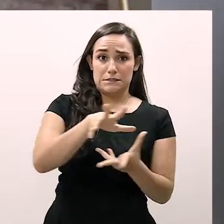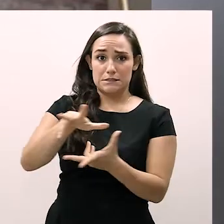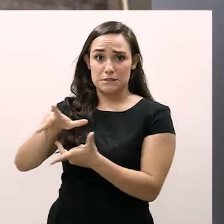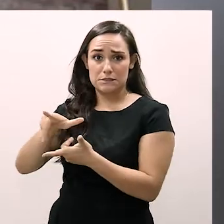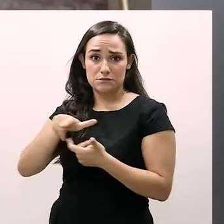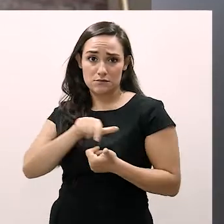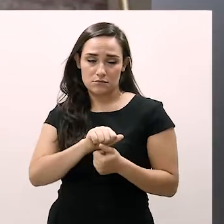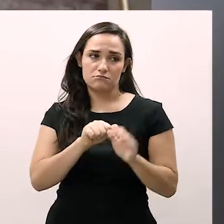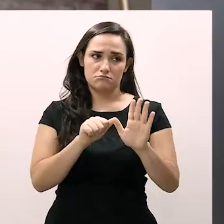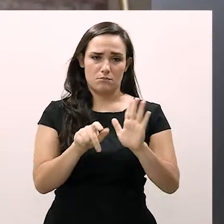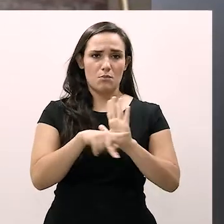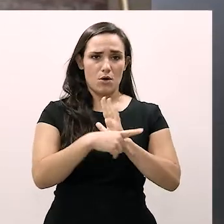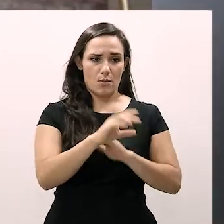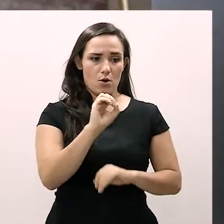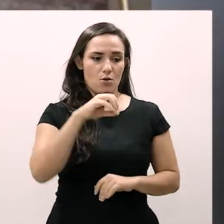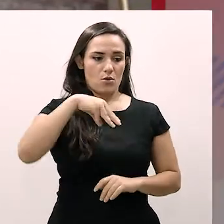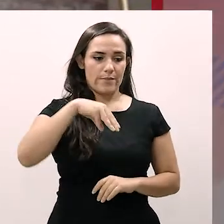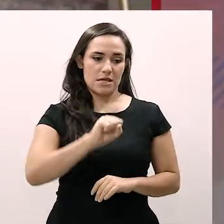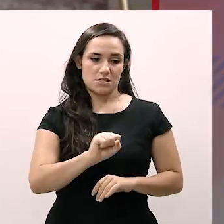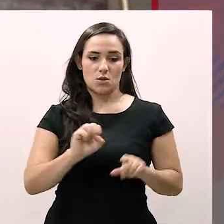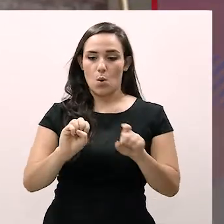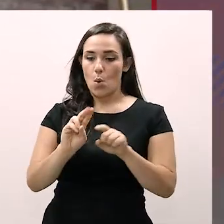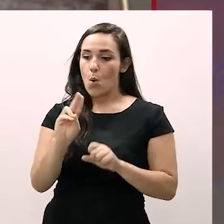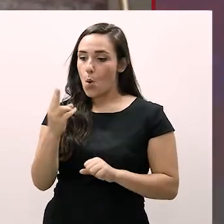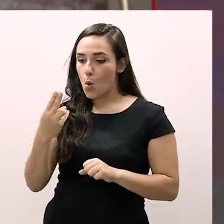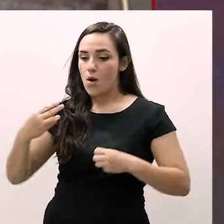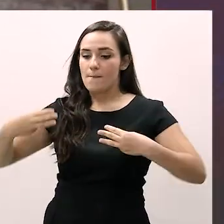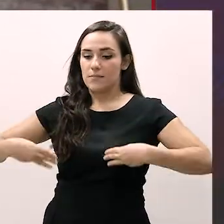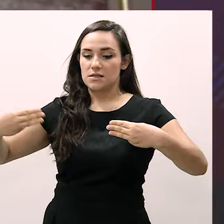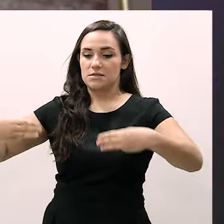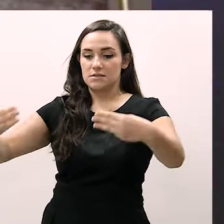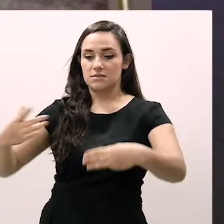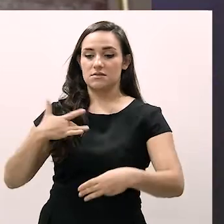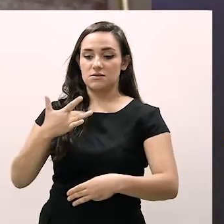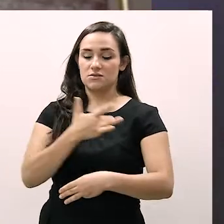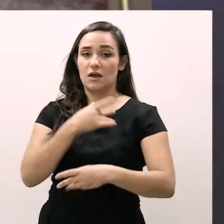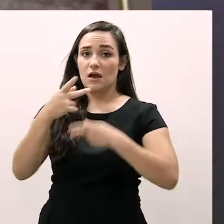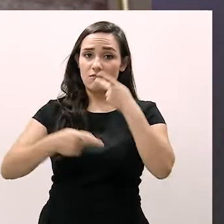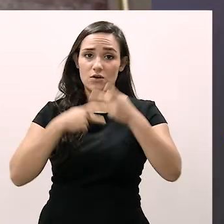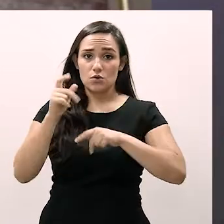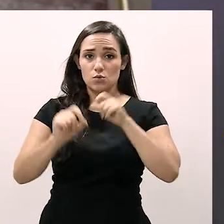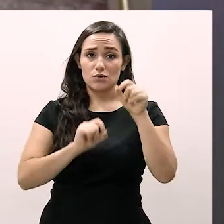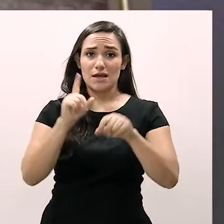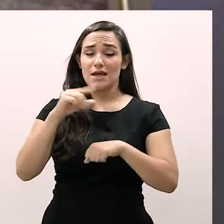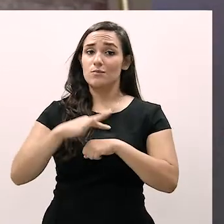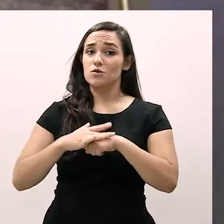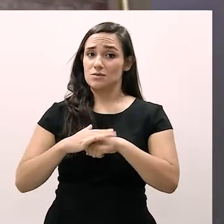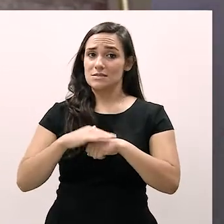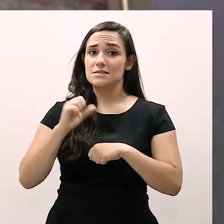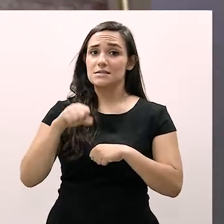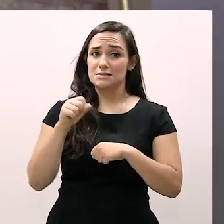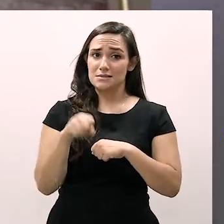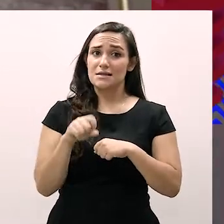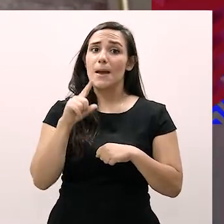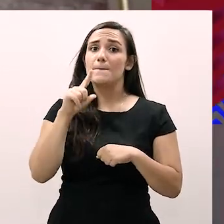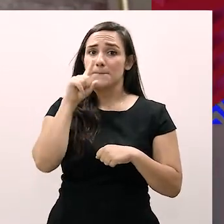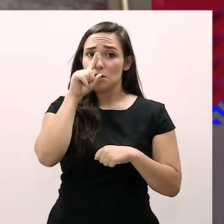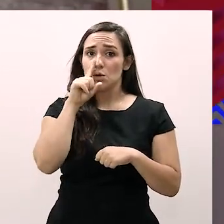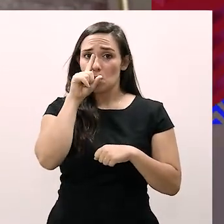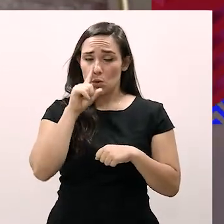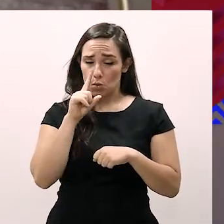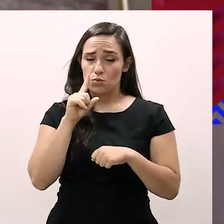Saúde do Brasil, como atrelado à Covid-19, como risco de vida para quem contrai